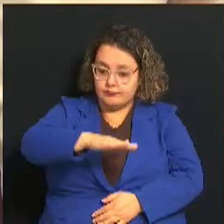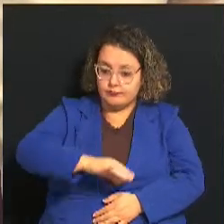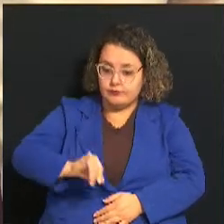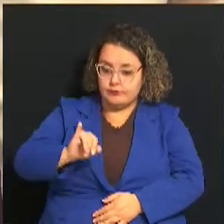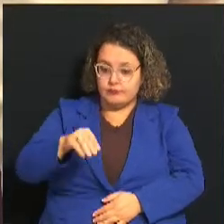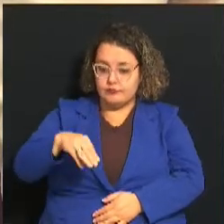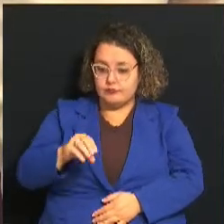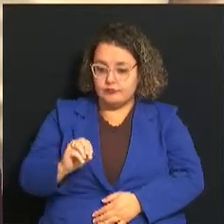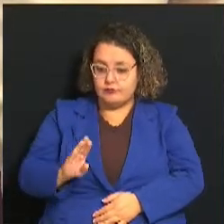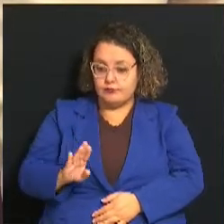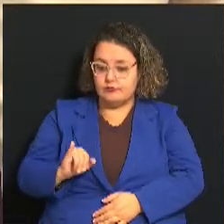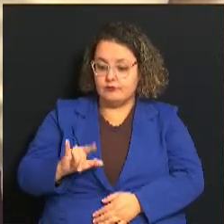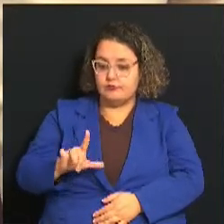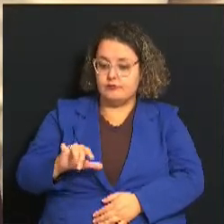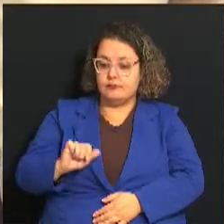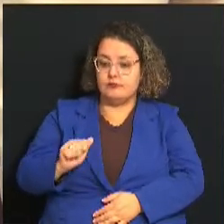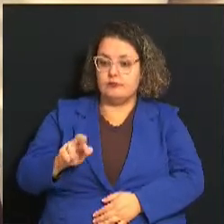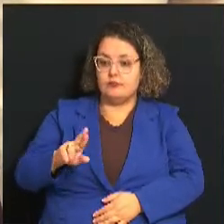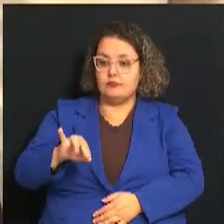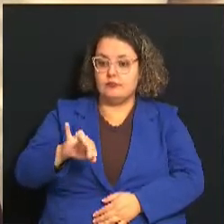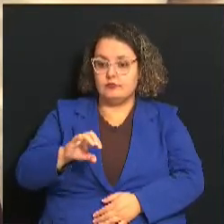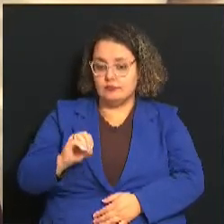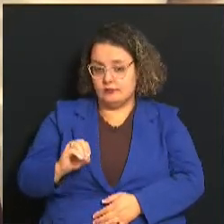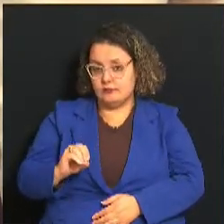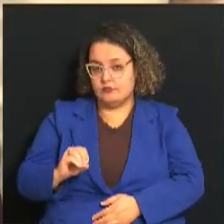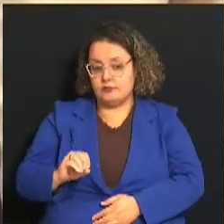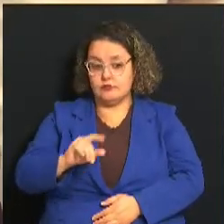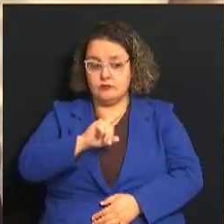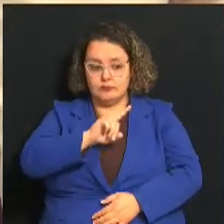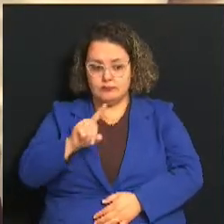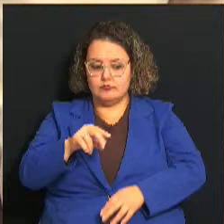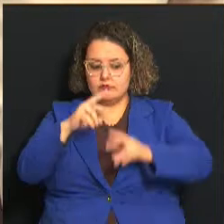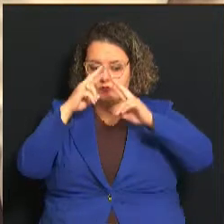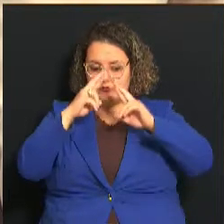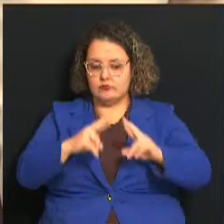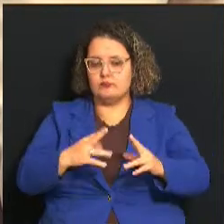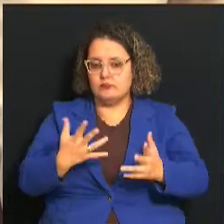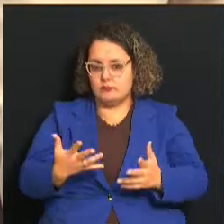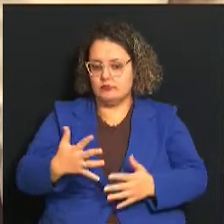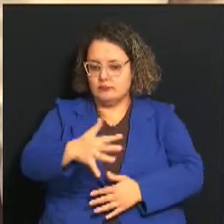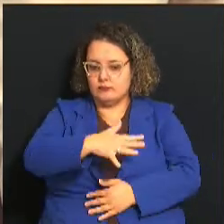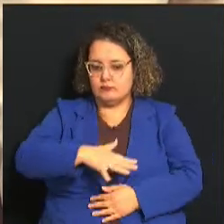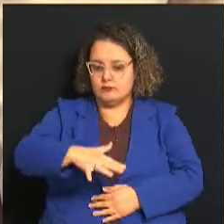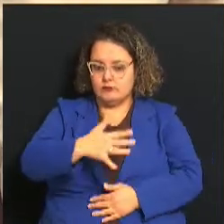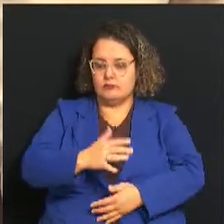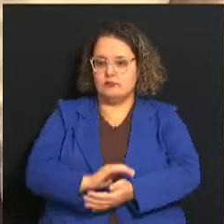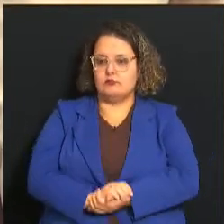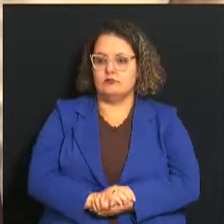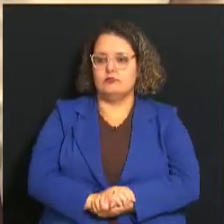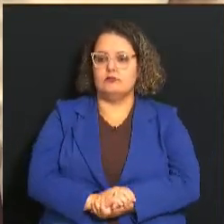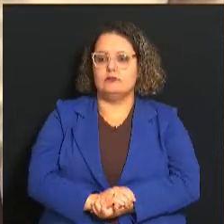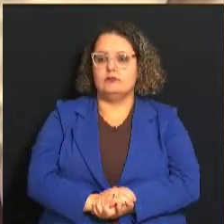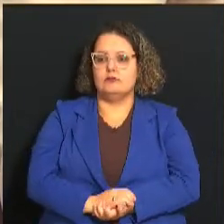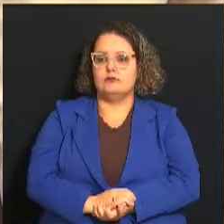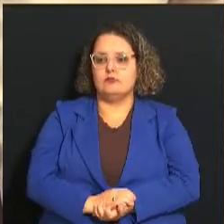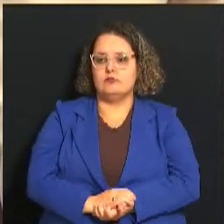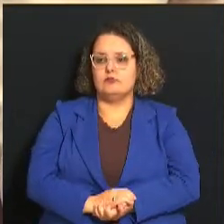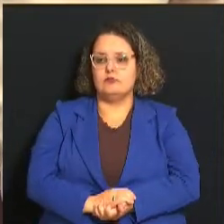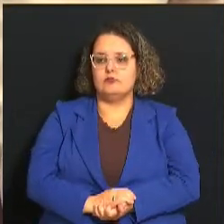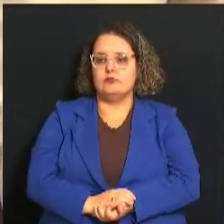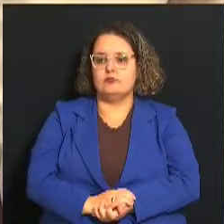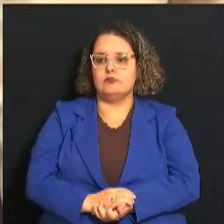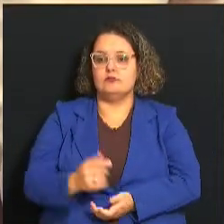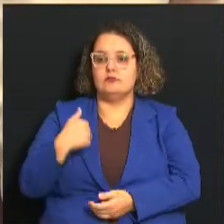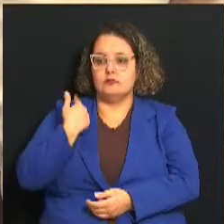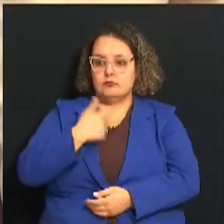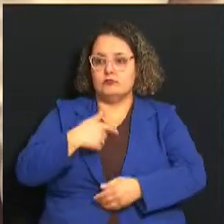tem desrespeitado a questão ambiental no nosso município. Então, enfim, a gente precisa garantir que